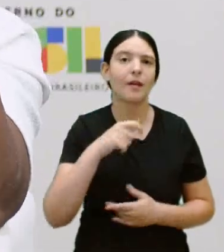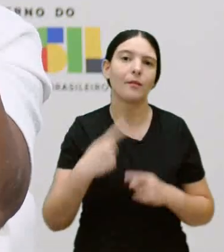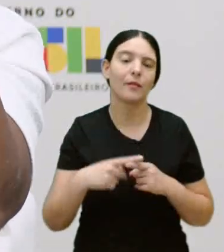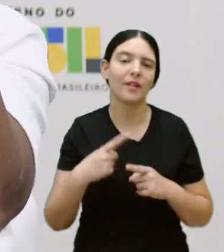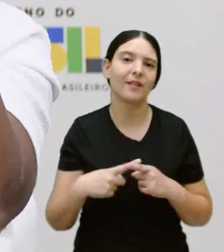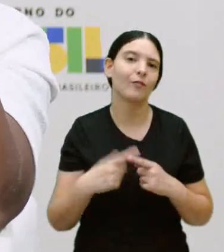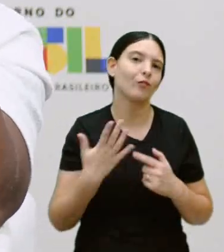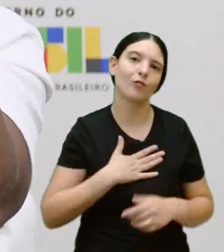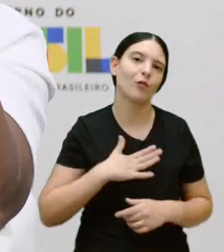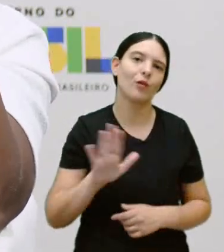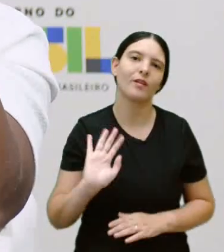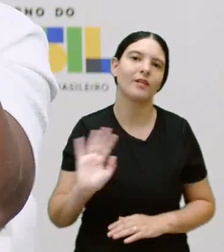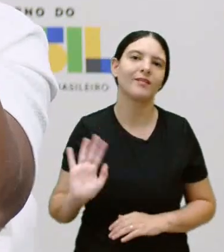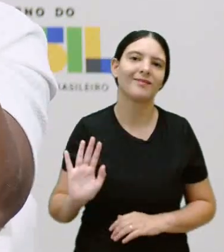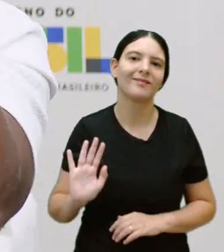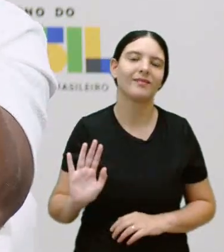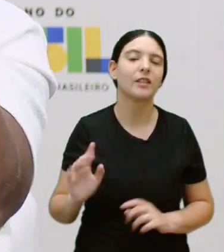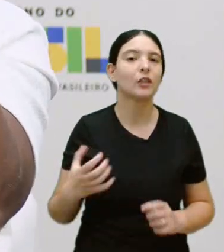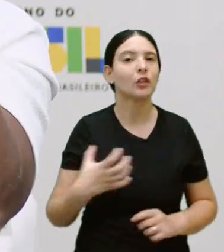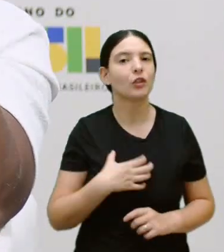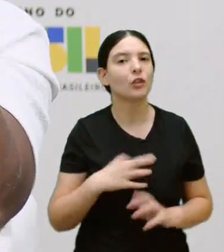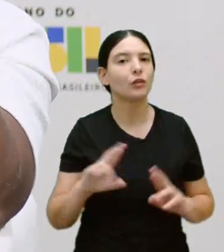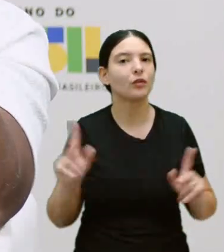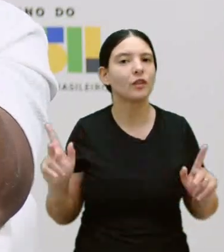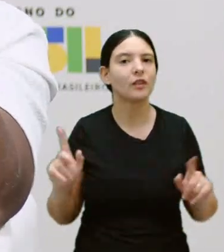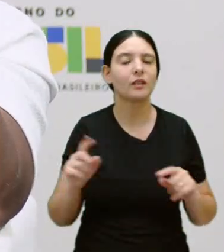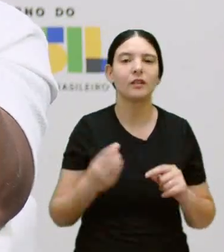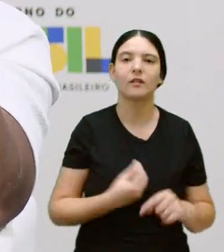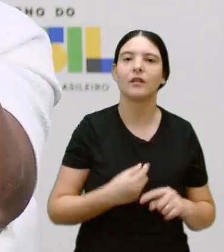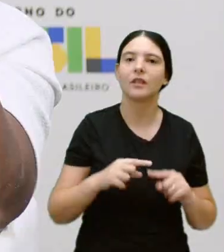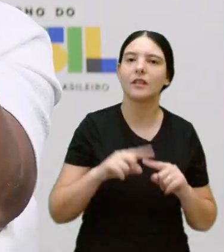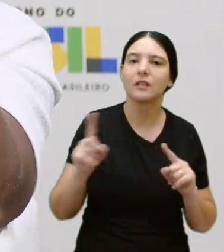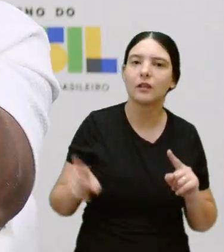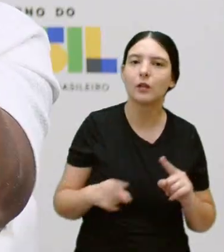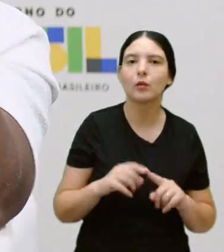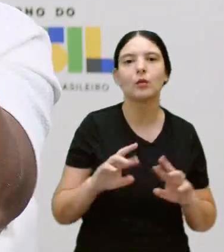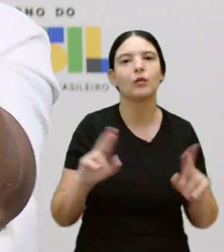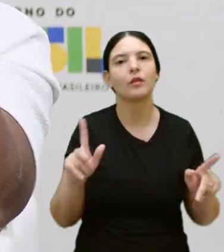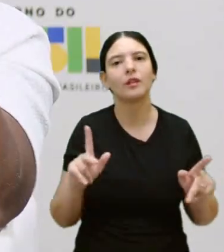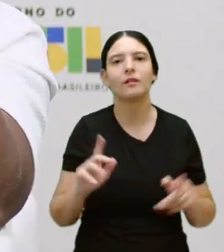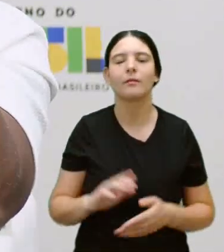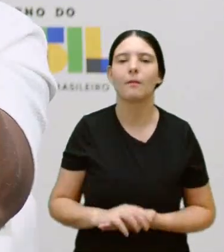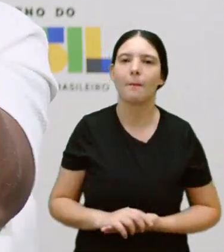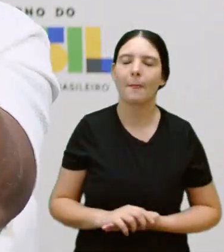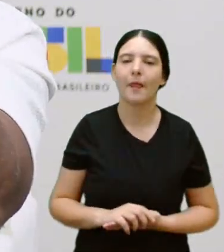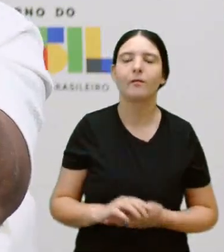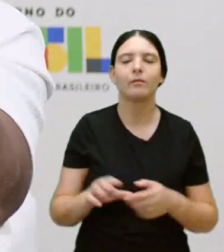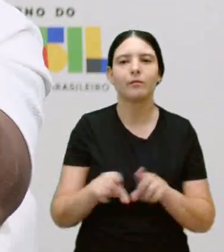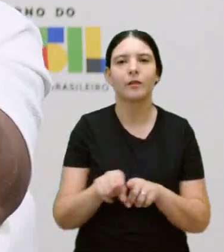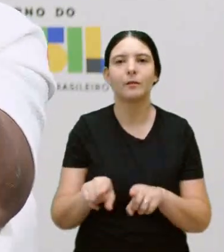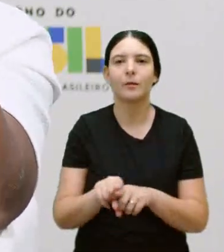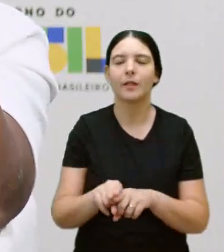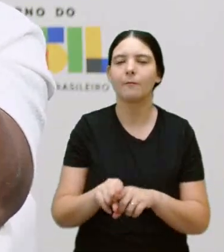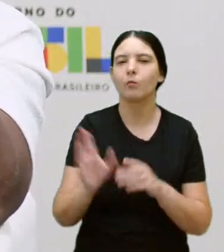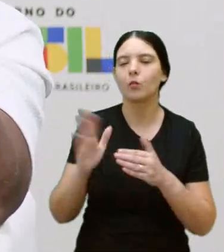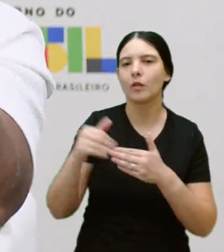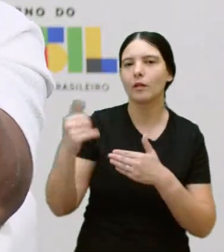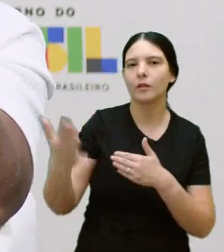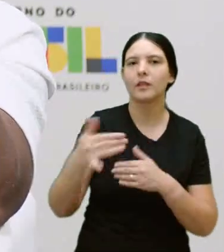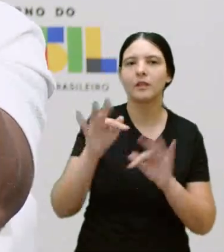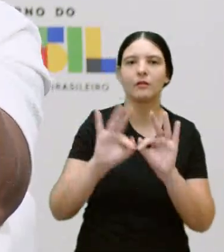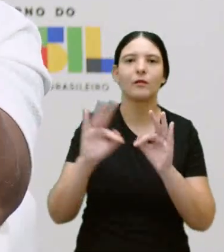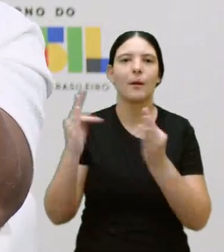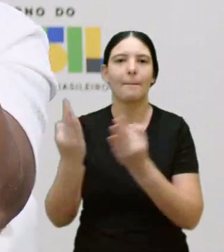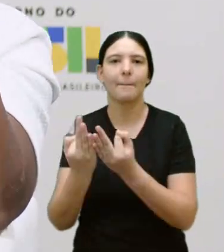Então, são estilos diferentes, ciclo de vida diferente. Fatores de tensão externos, a família de um ou do outro,